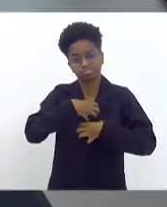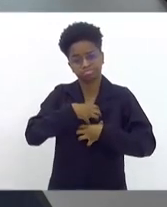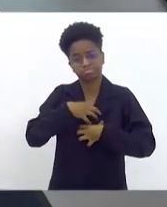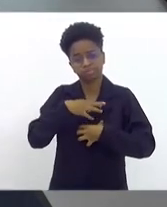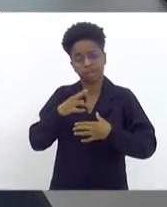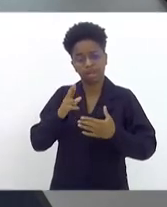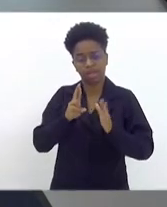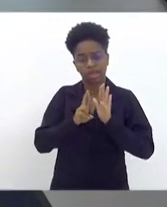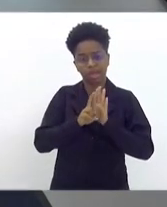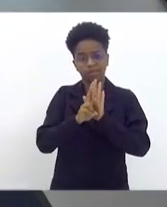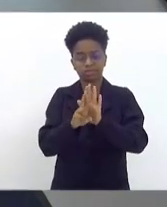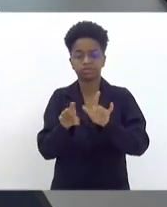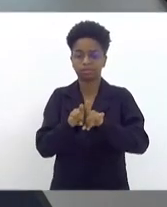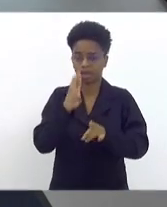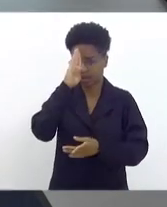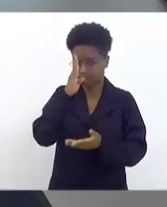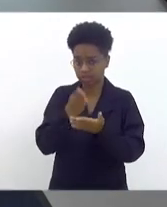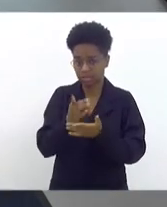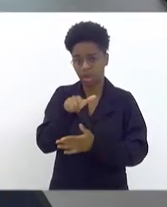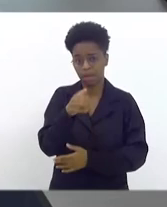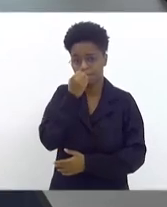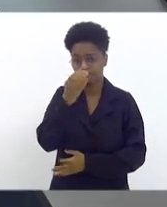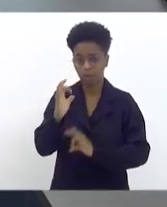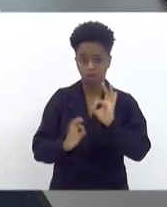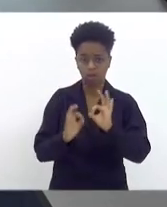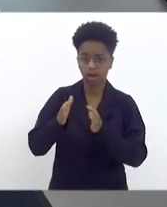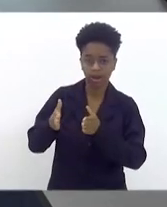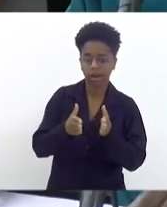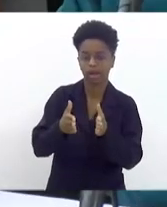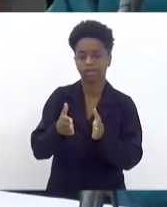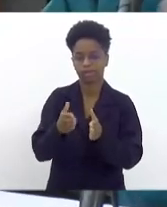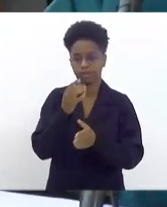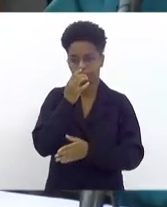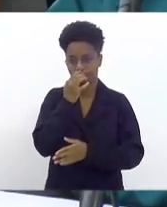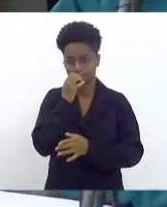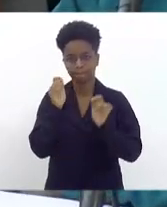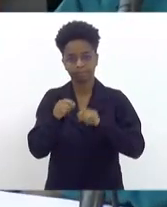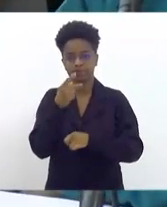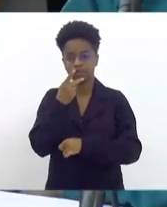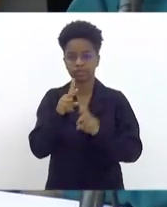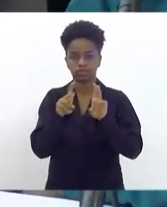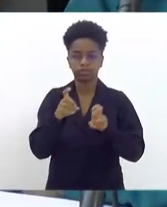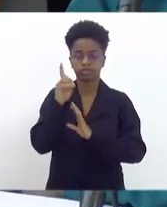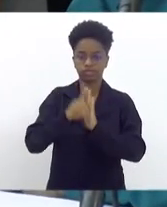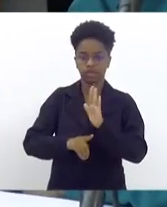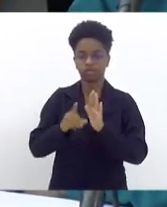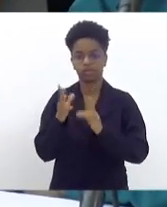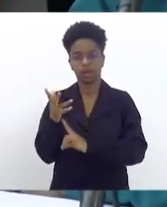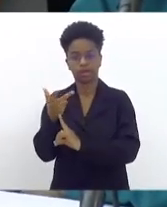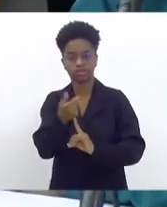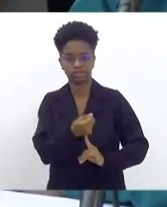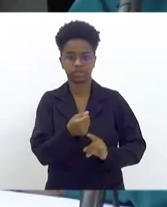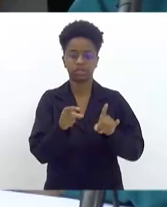e creio que esse é um bom pavimento para tratar dos direitos dos artistas, enfim,